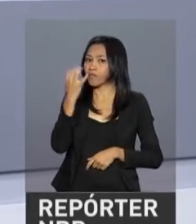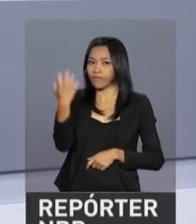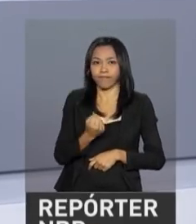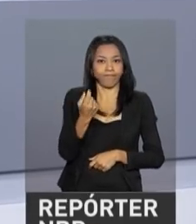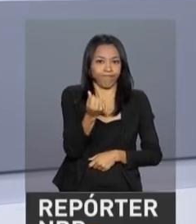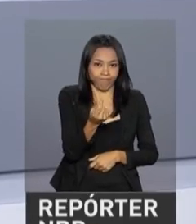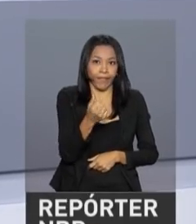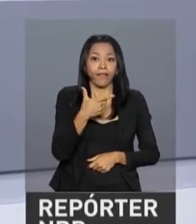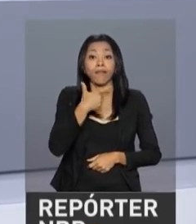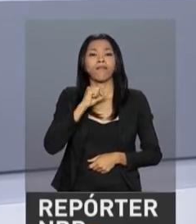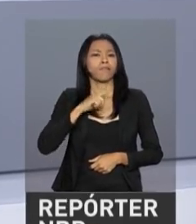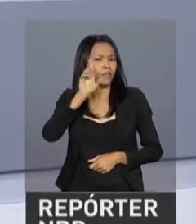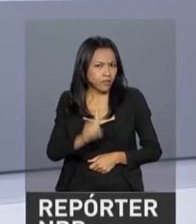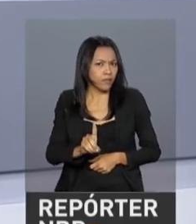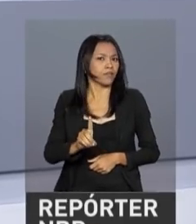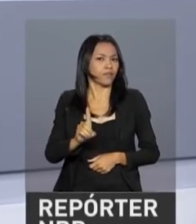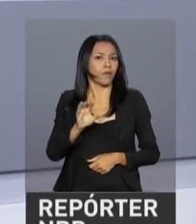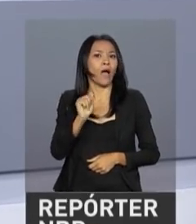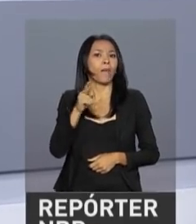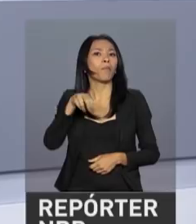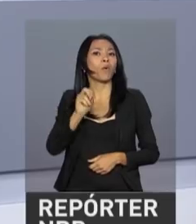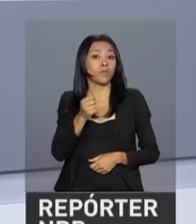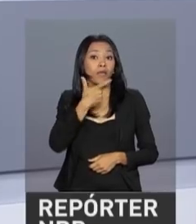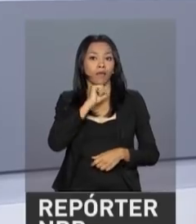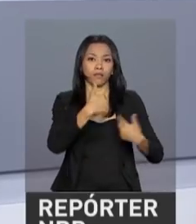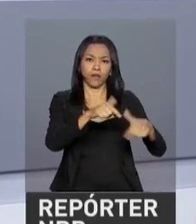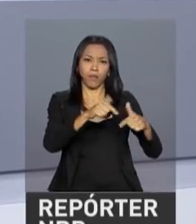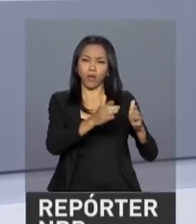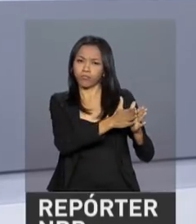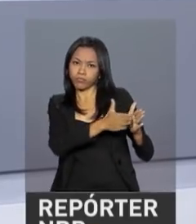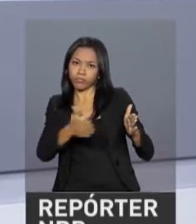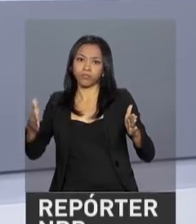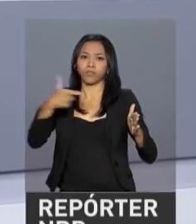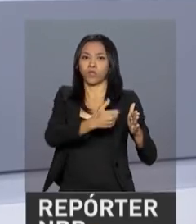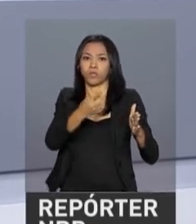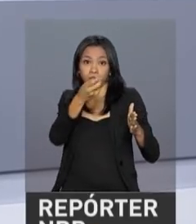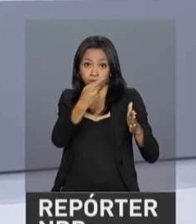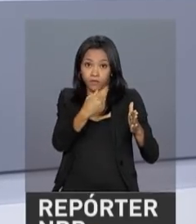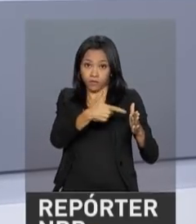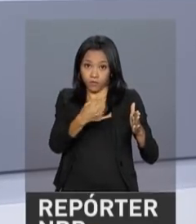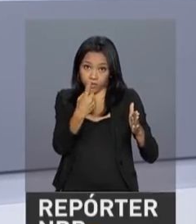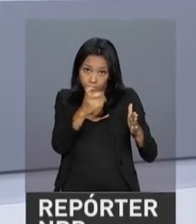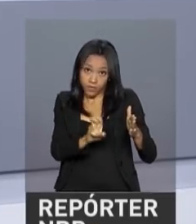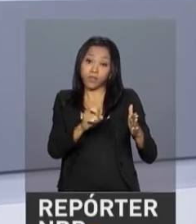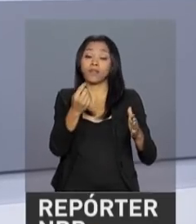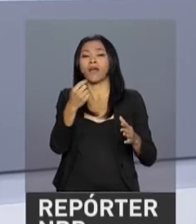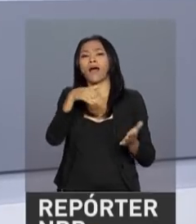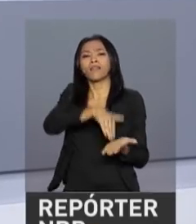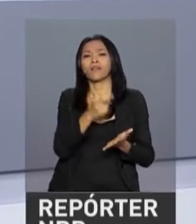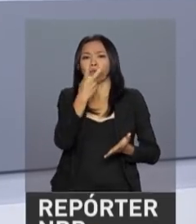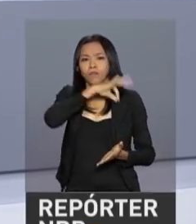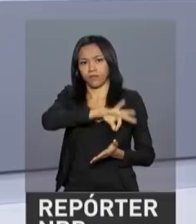dinheiro têm direito ao abono salarial que trabalham formalmente ao longo de 2015 e recebeu em média até dois salários mínimos